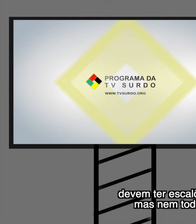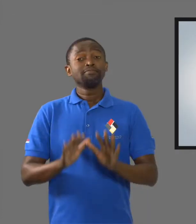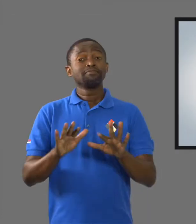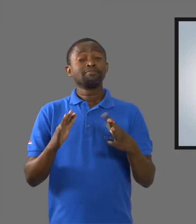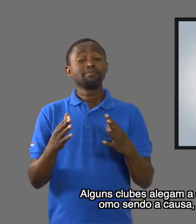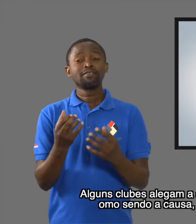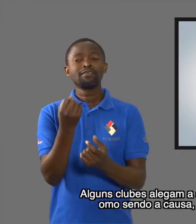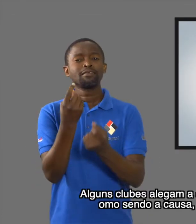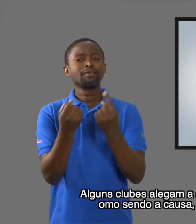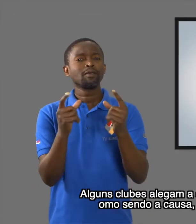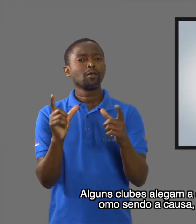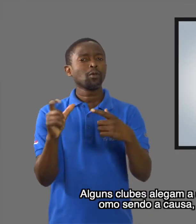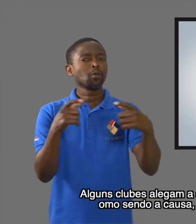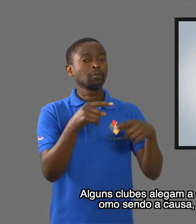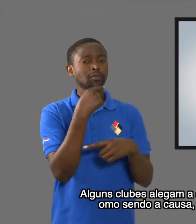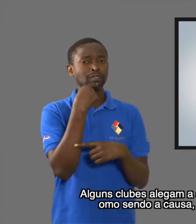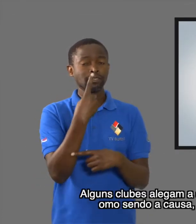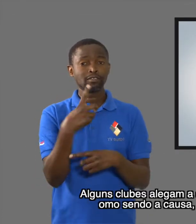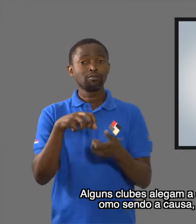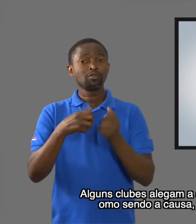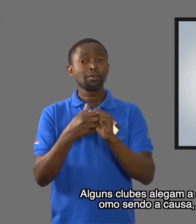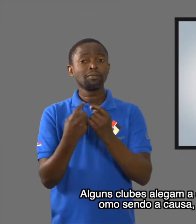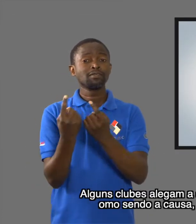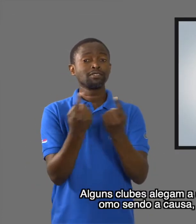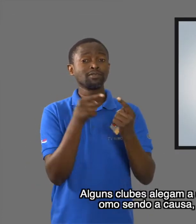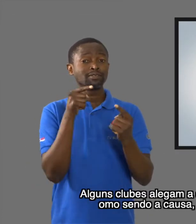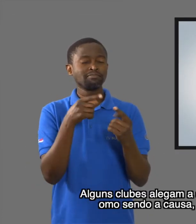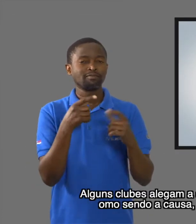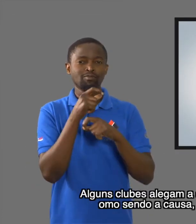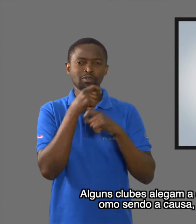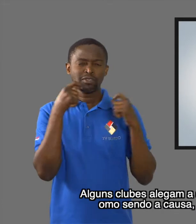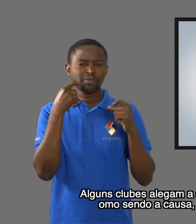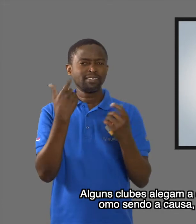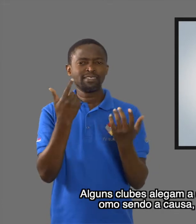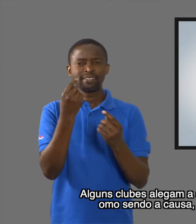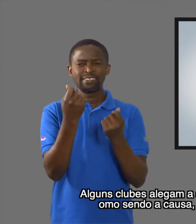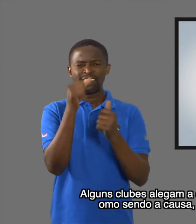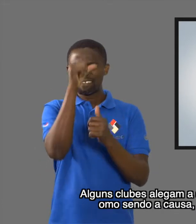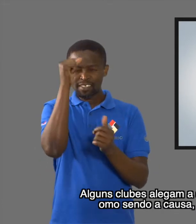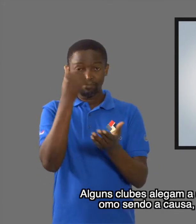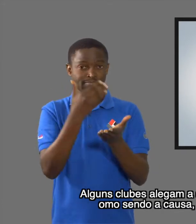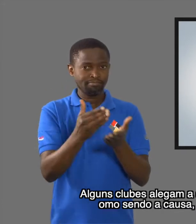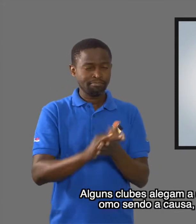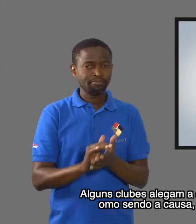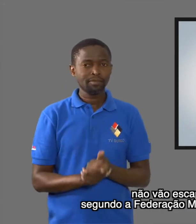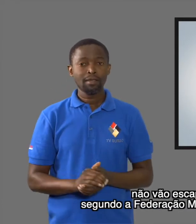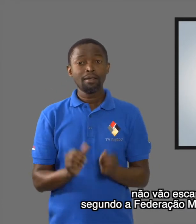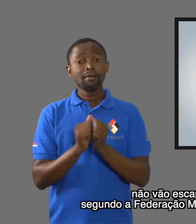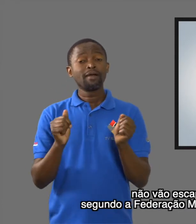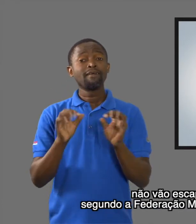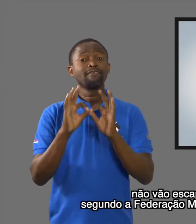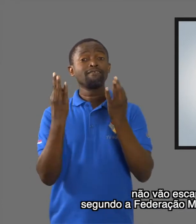cumprem. Alguns clubes alegam a crise em que o país vive como sendo a causa. Mas, mesmo assim,